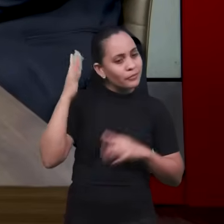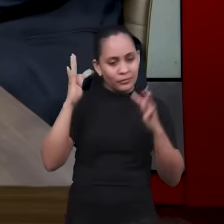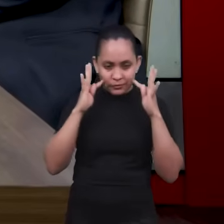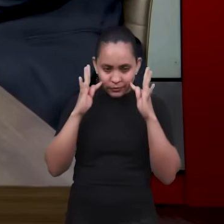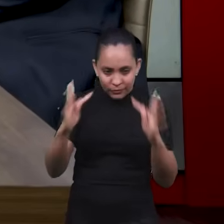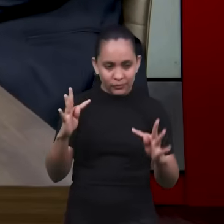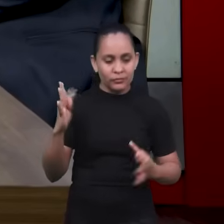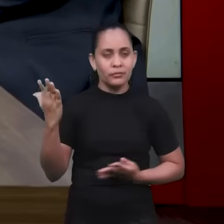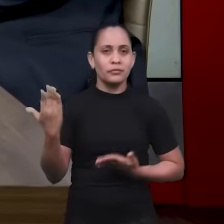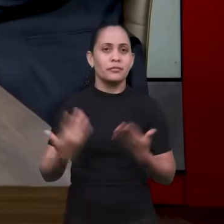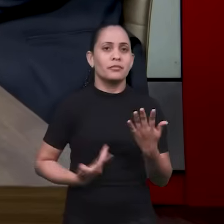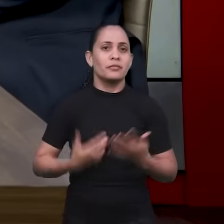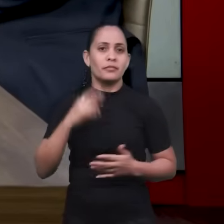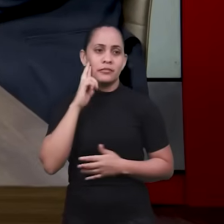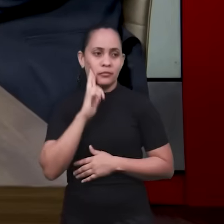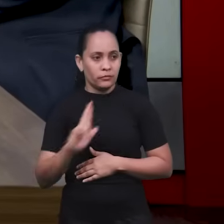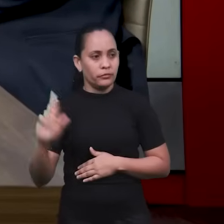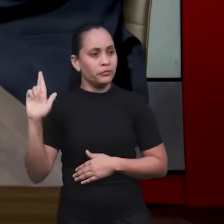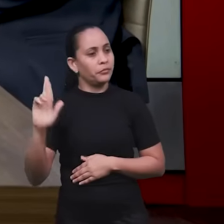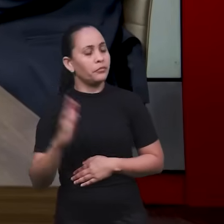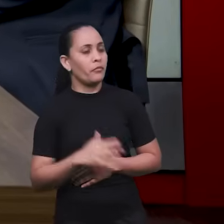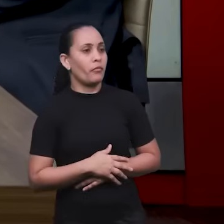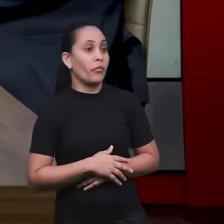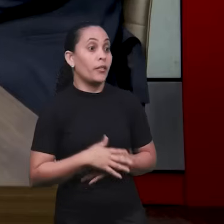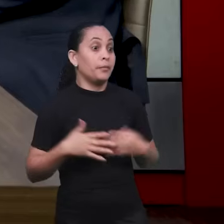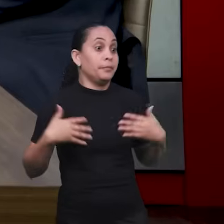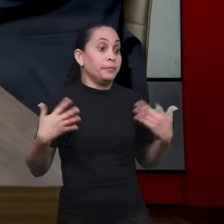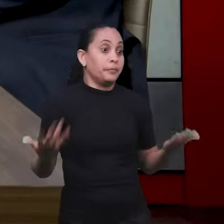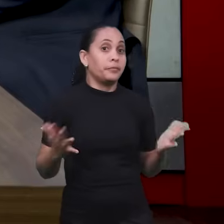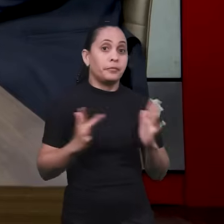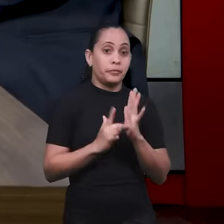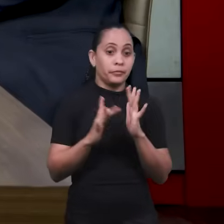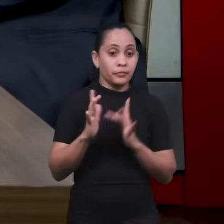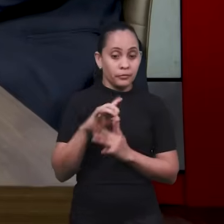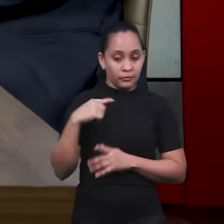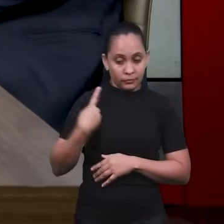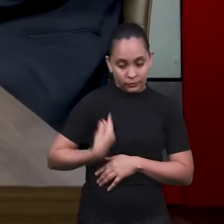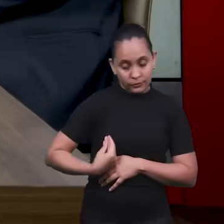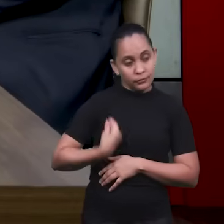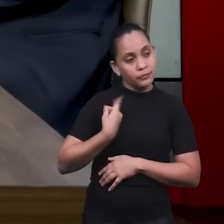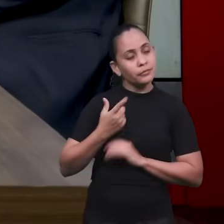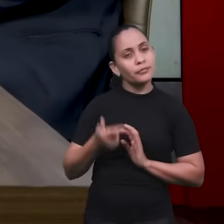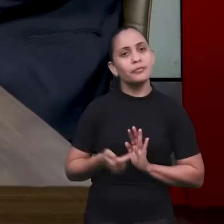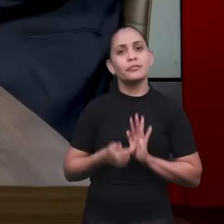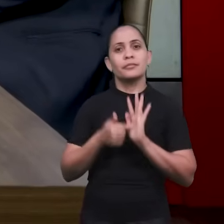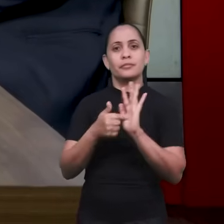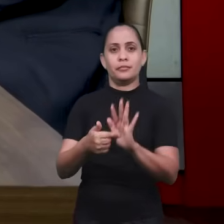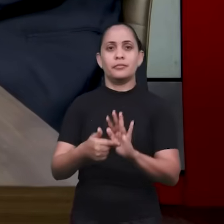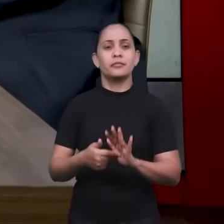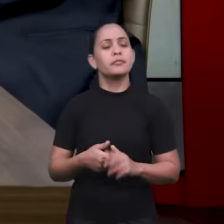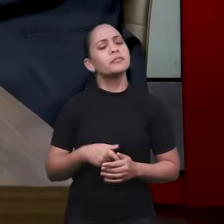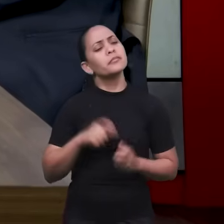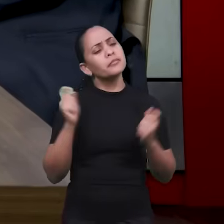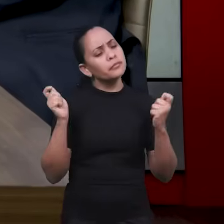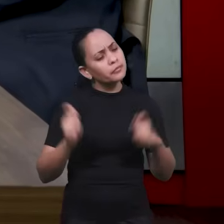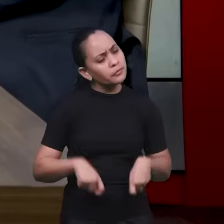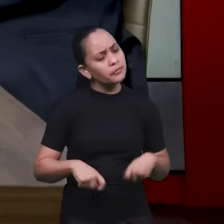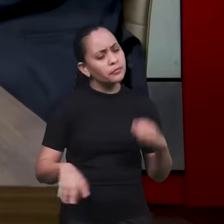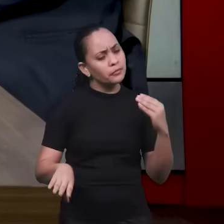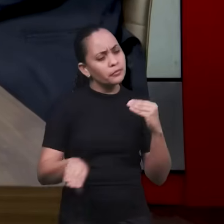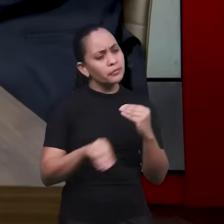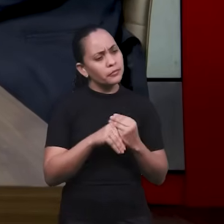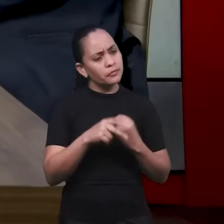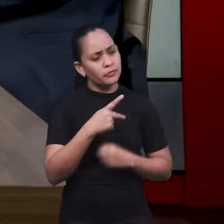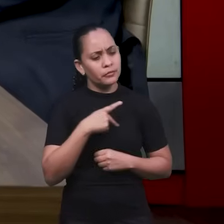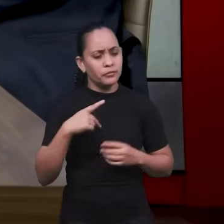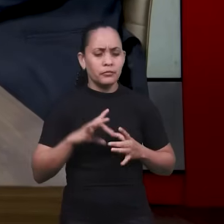né, dessa importância da igreja como luz, o testemunho do servo do Senhor. E